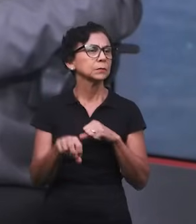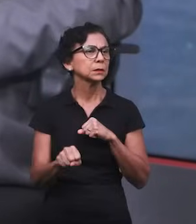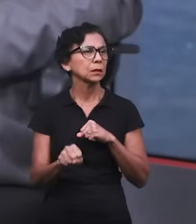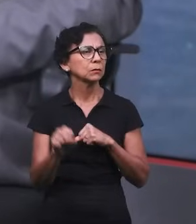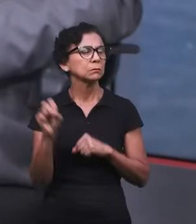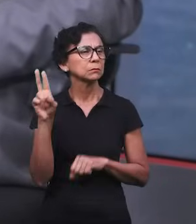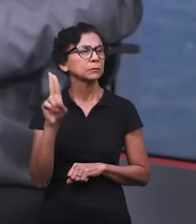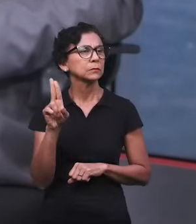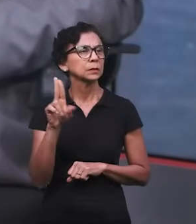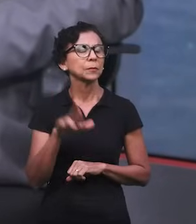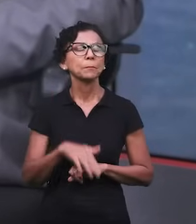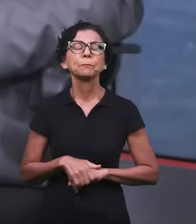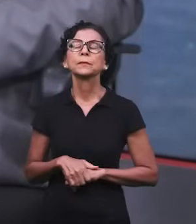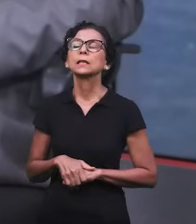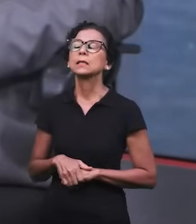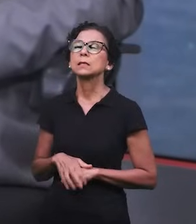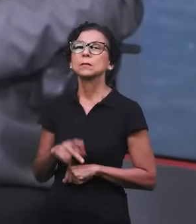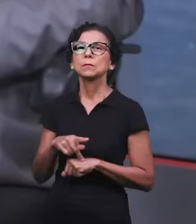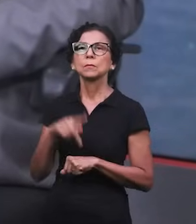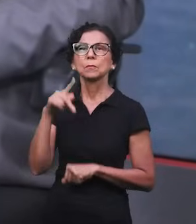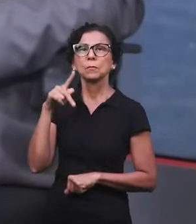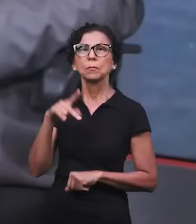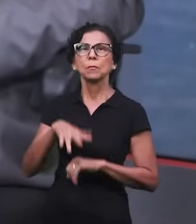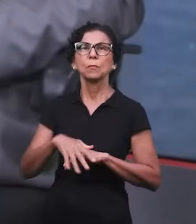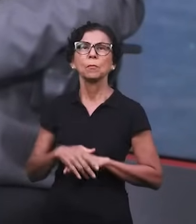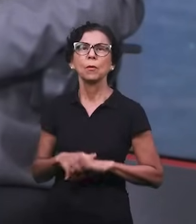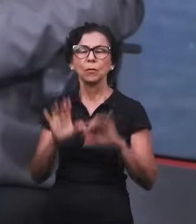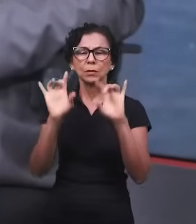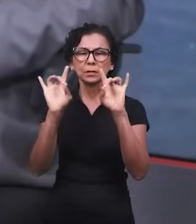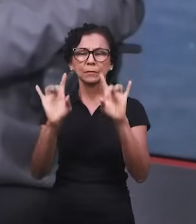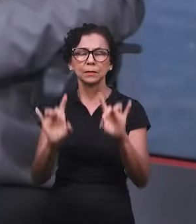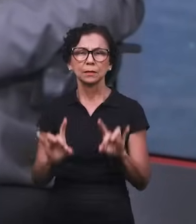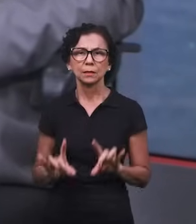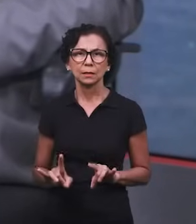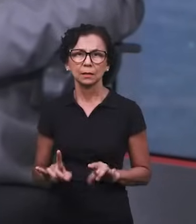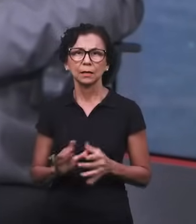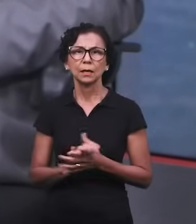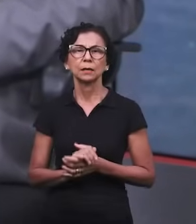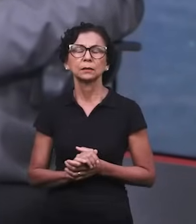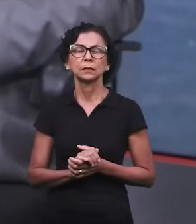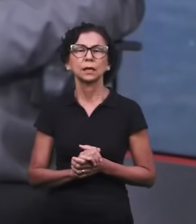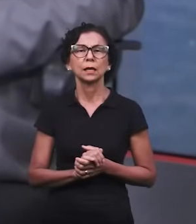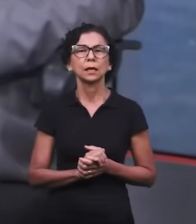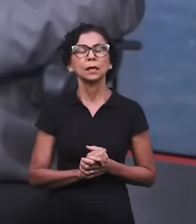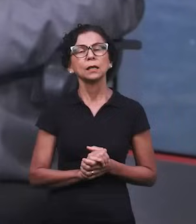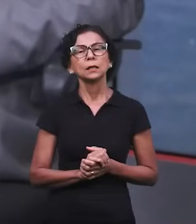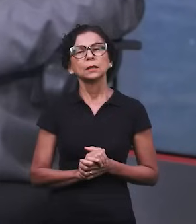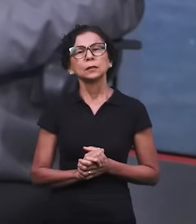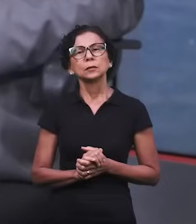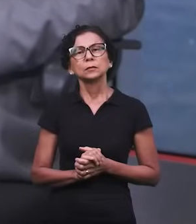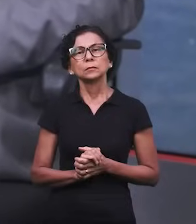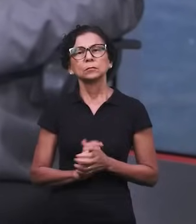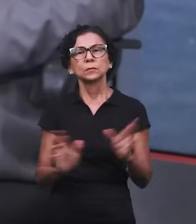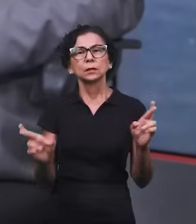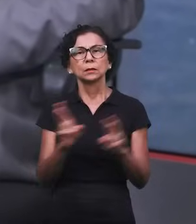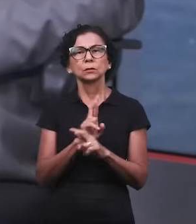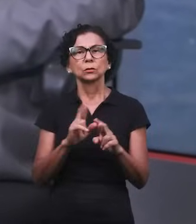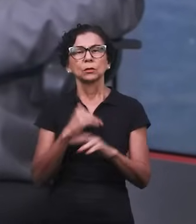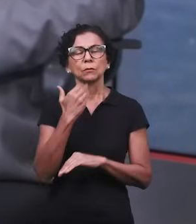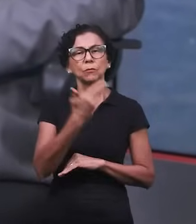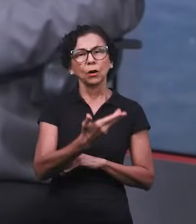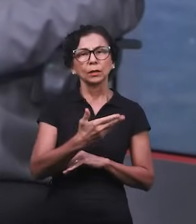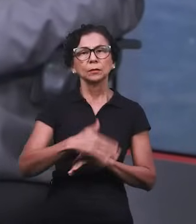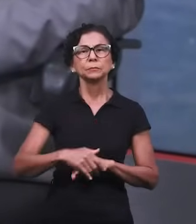economia. E aí, então, eu comecei a entrar, de fato, no campo da economia, fazendo mestrado. Uhum. Depois